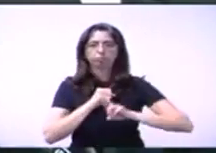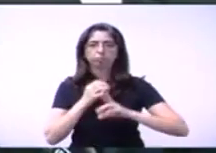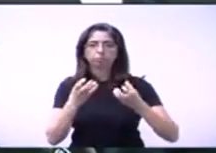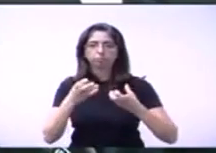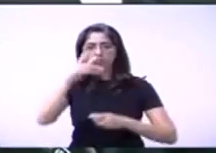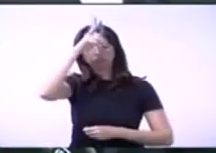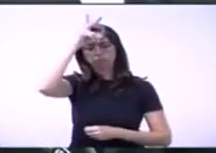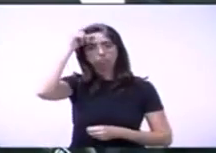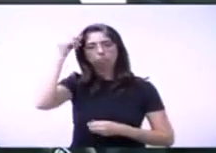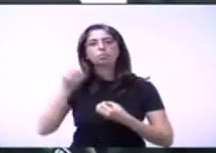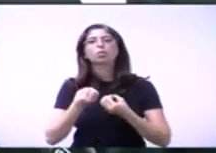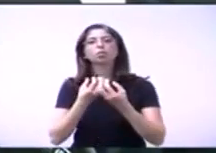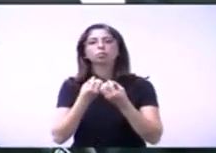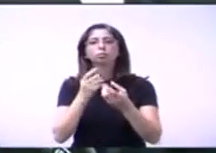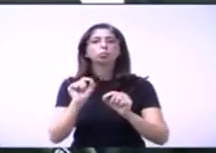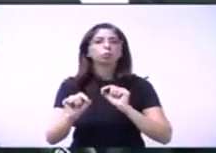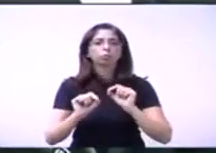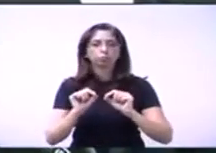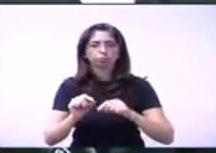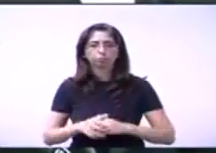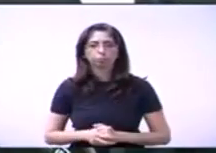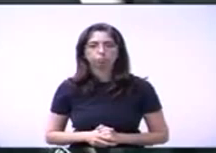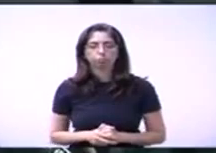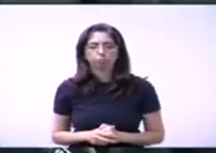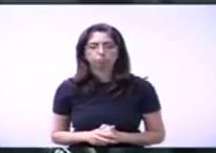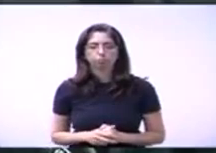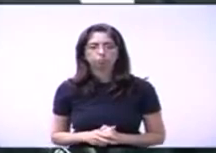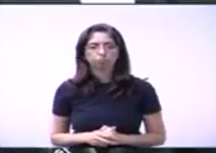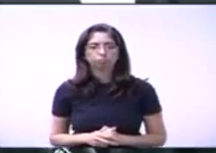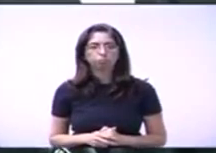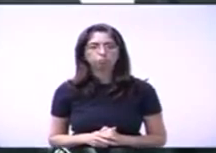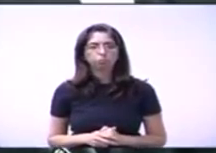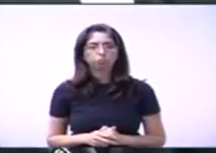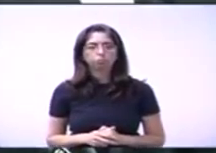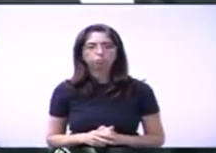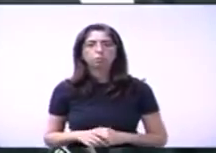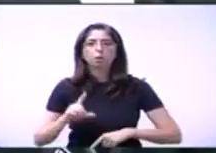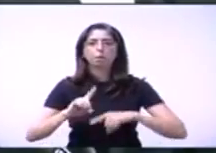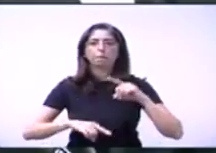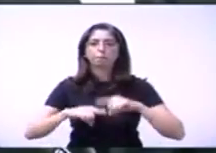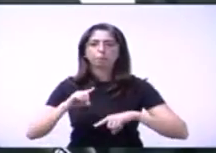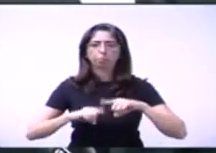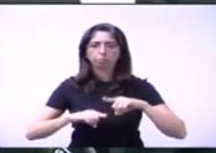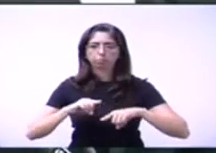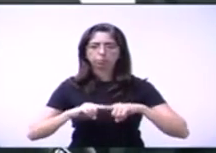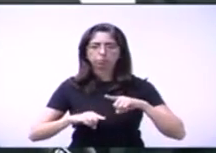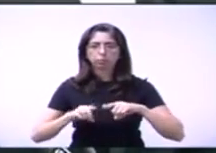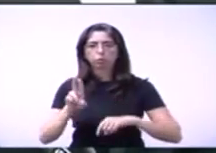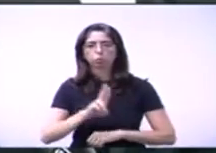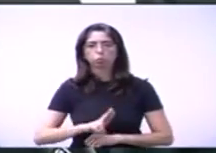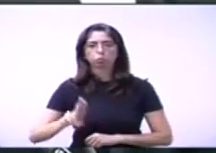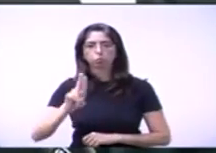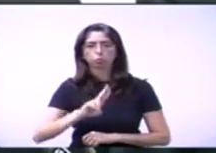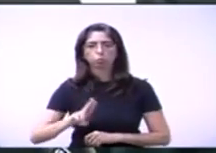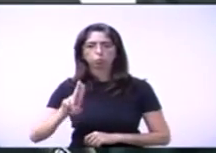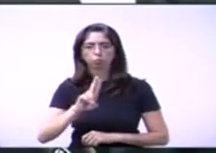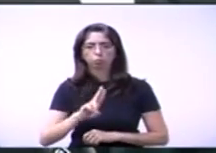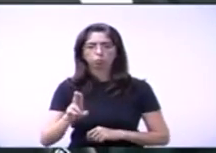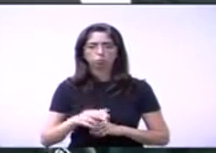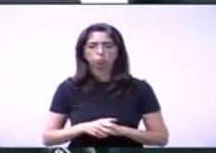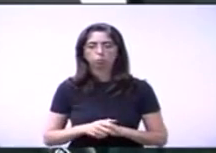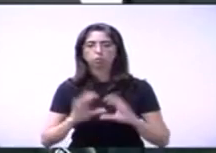Executivo informações quanto ao destino e à conservação dos materiais utilizados